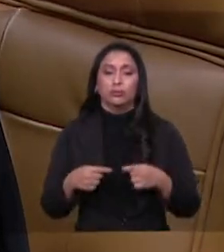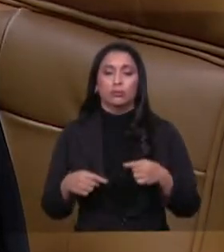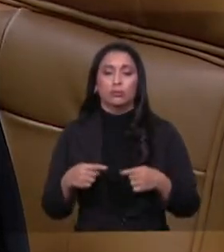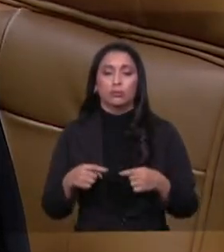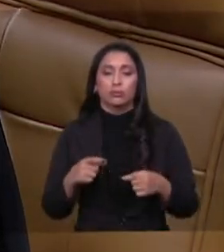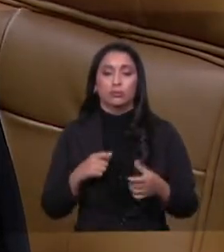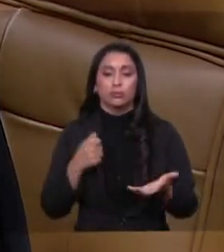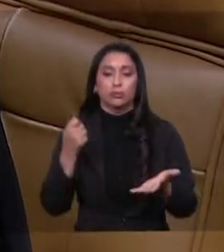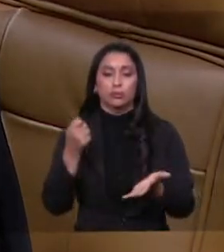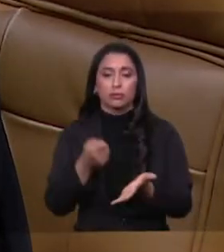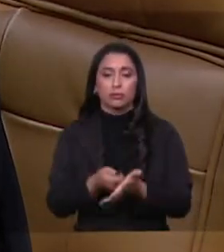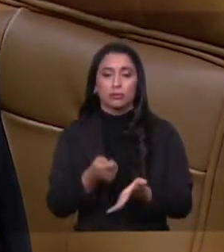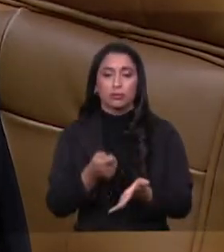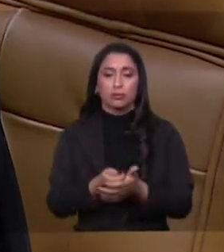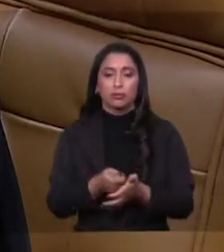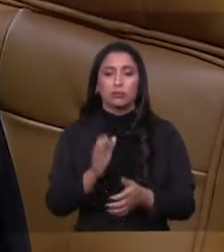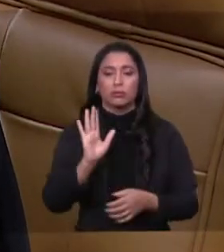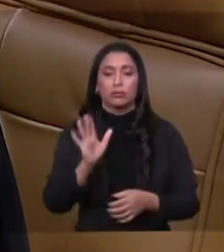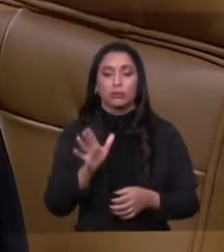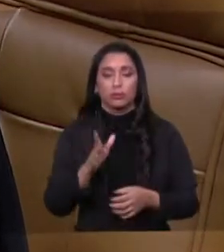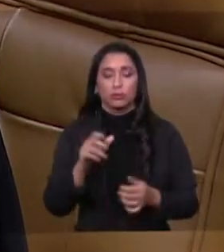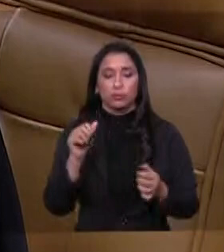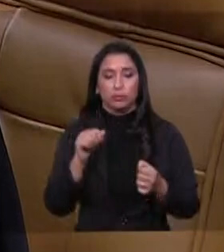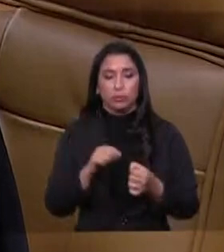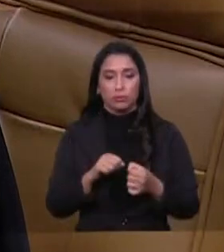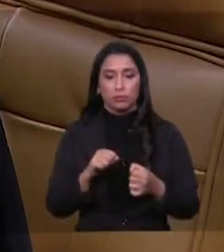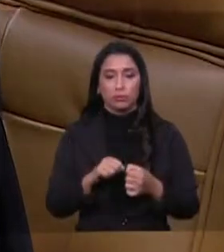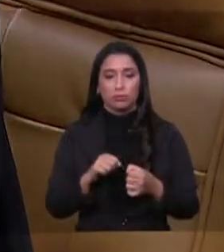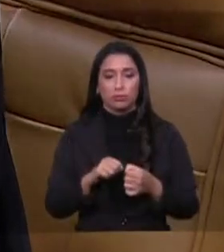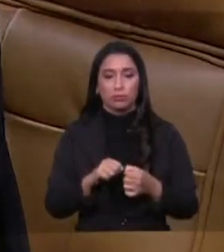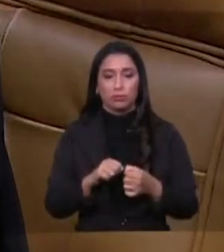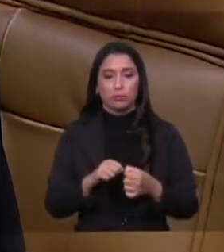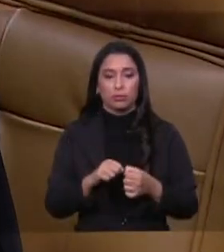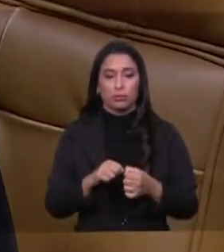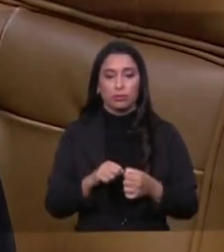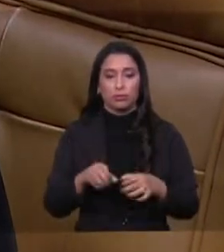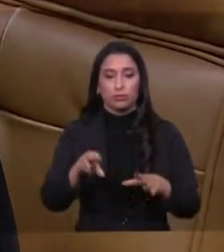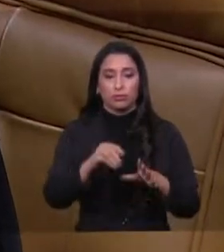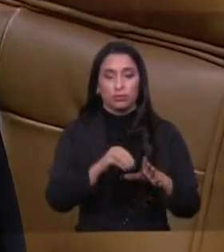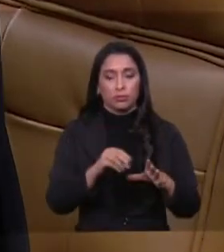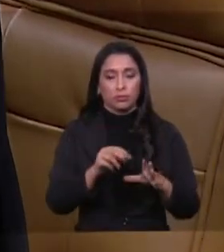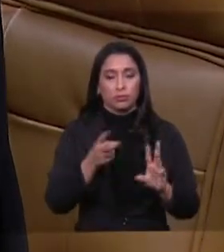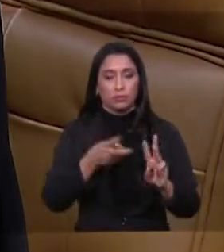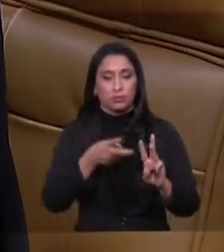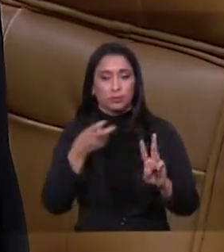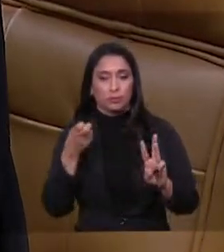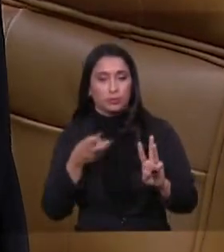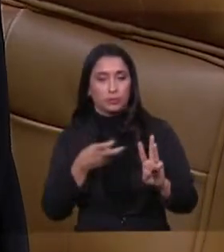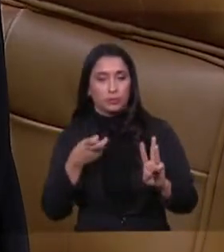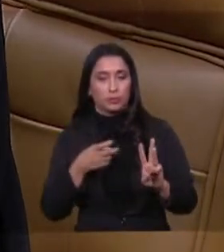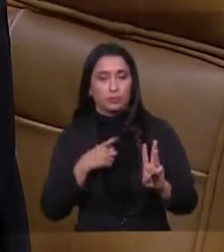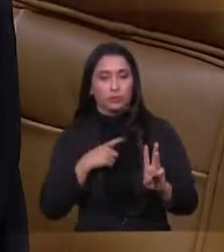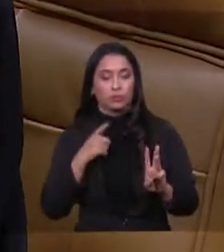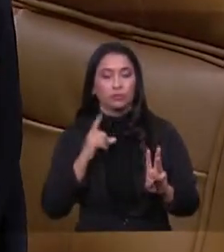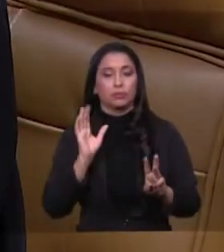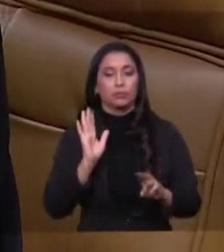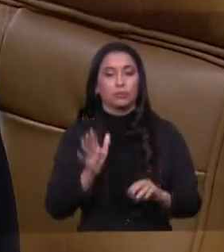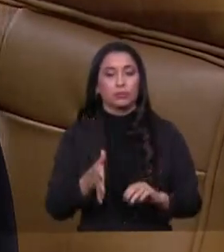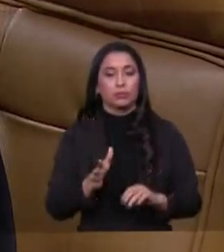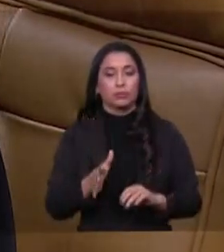cabimento de indenização em casos já pacificados, decorrentes de terras indígenas já declaradas e